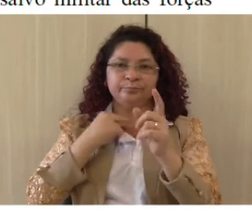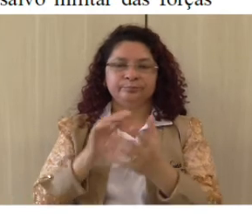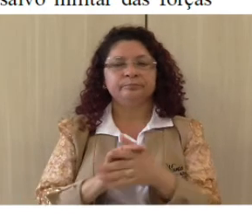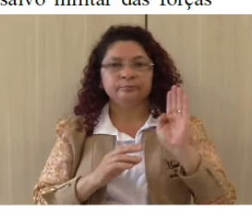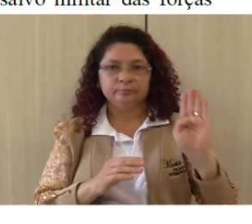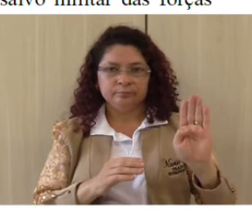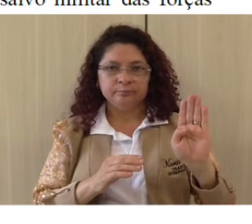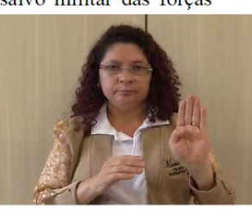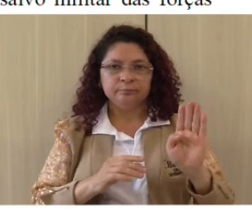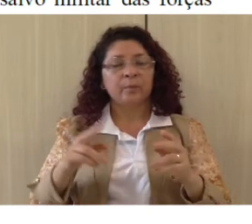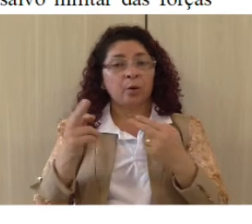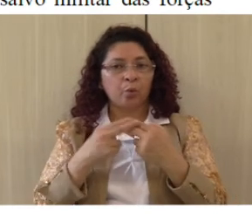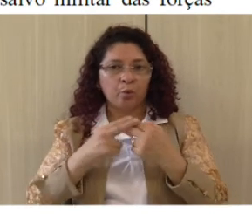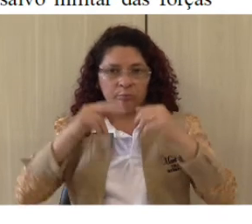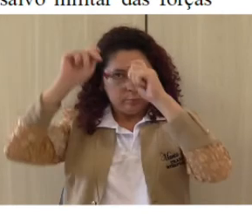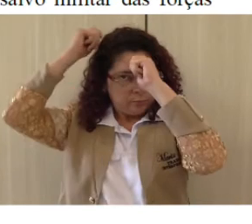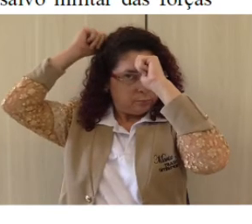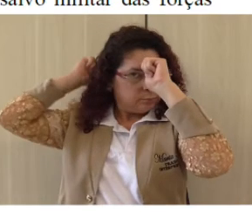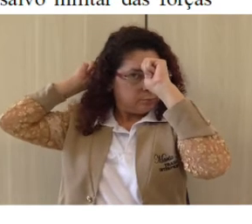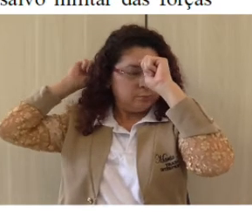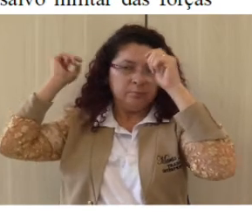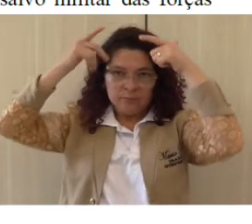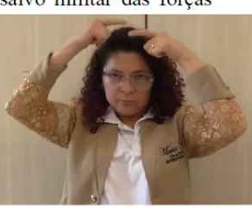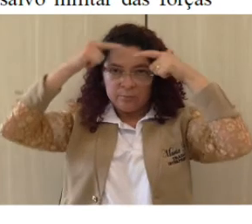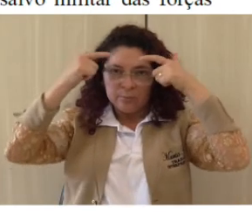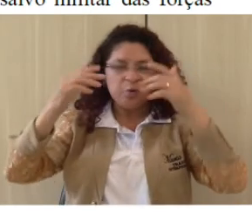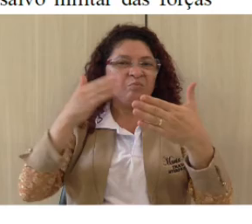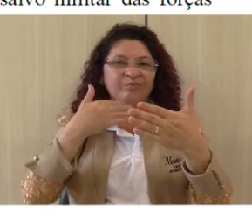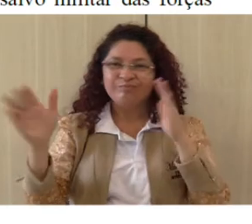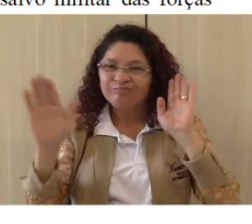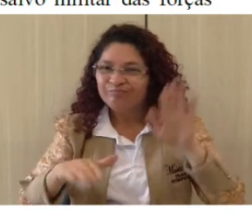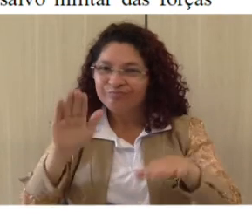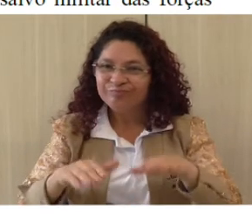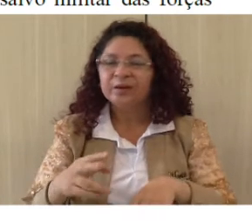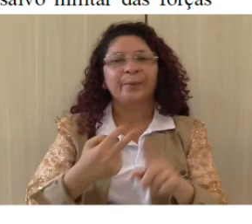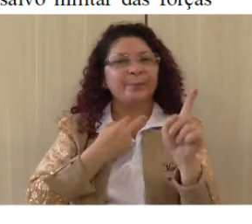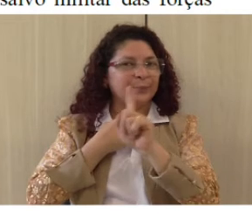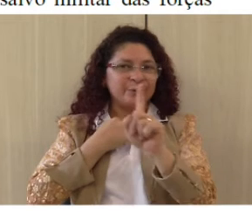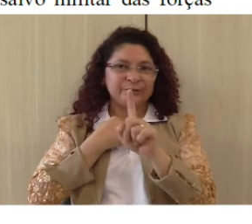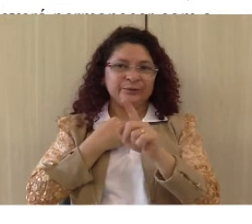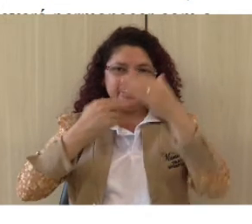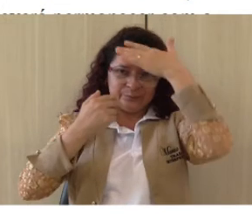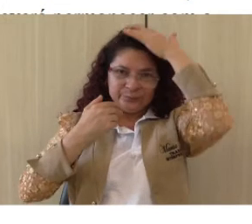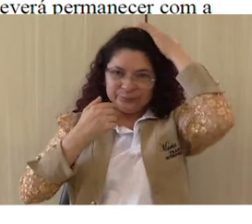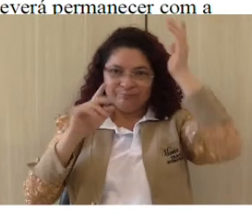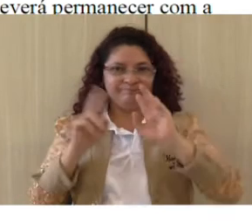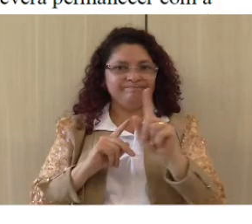B. Fazer uso de chapéu, boné, touca ou qualquer tipo de adereço que sobre a